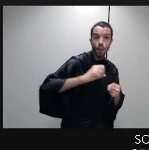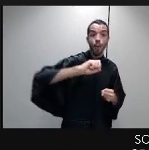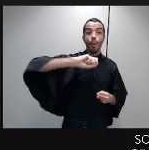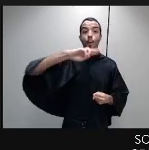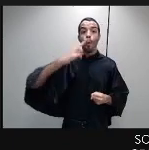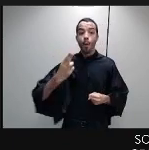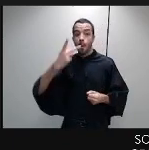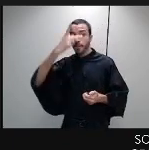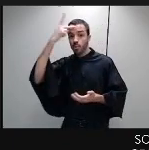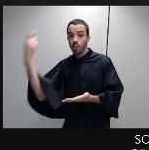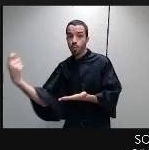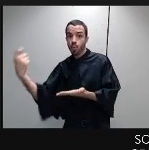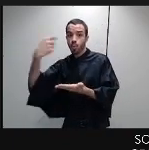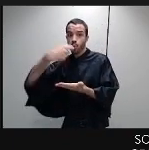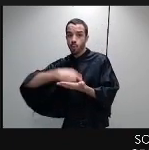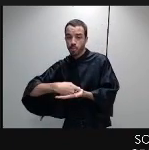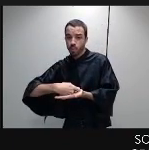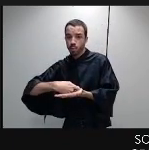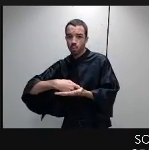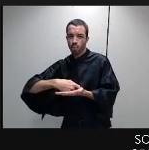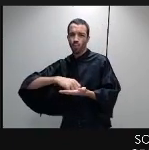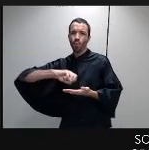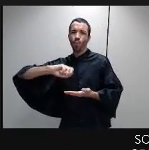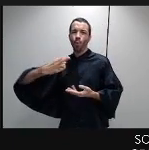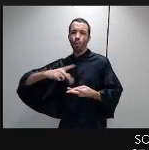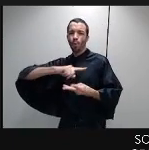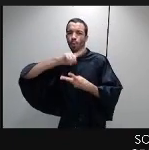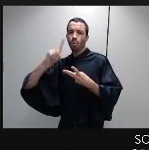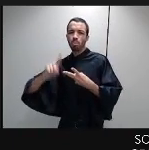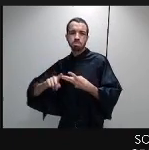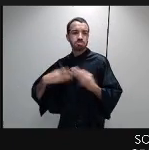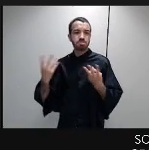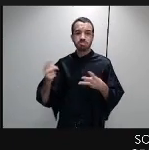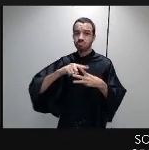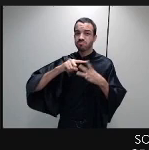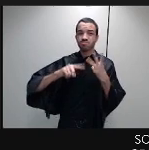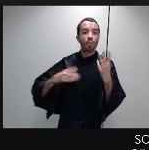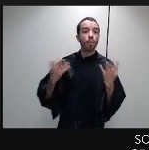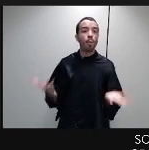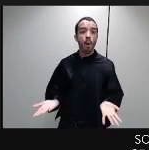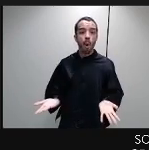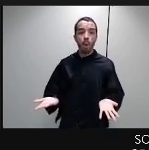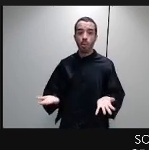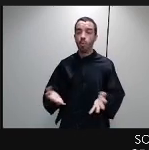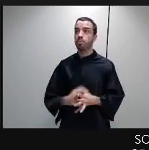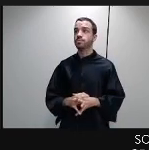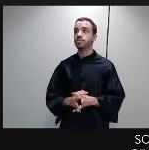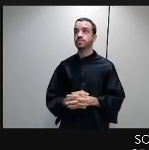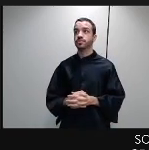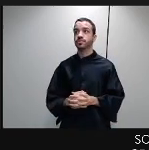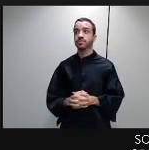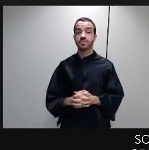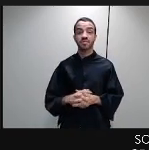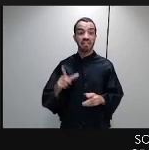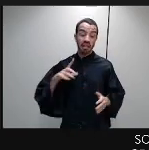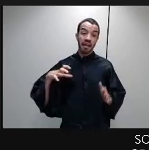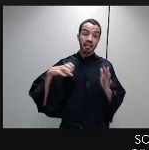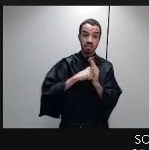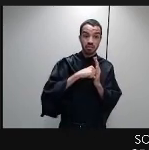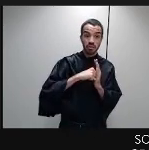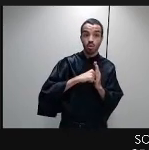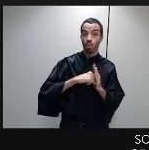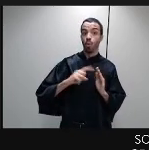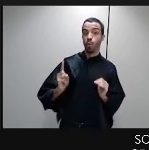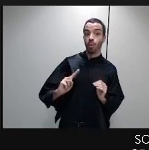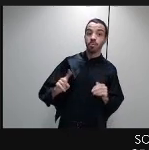é isso que fala mas se você lesse entender de dar provimento tem não só me adesão Tenta ver o meu Applause